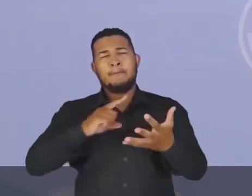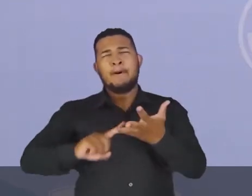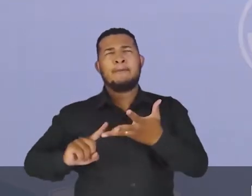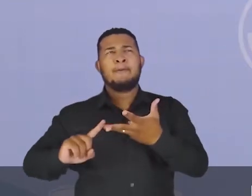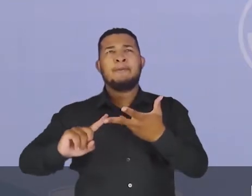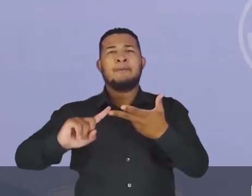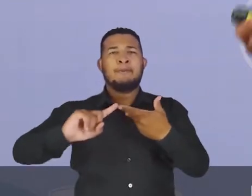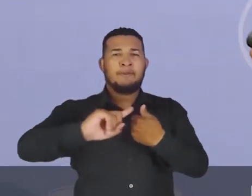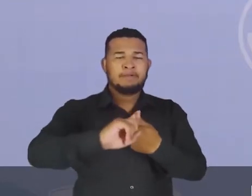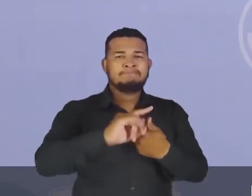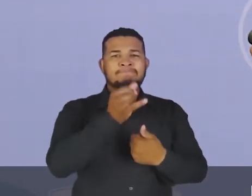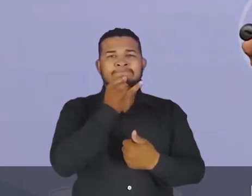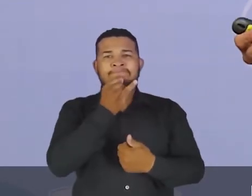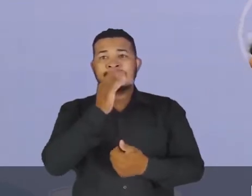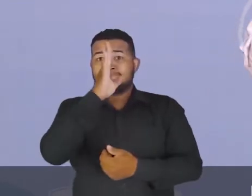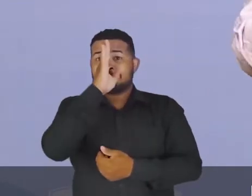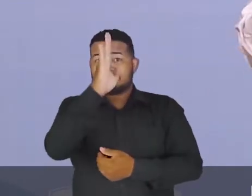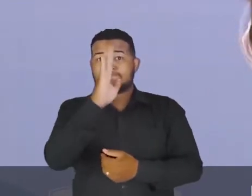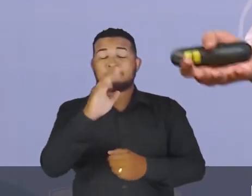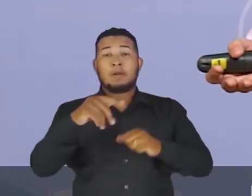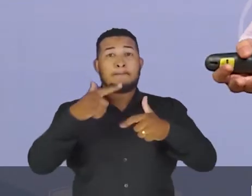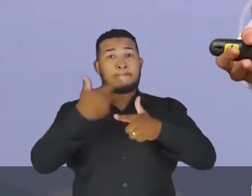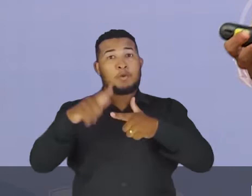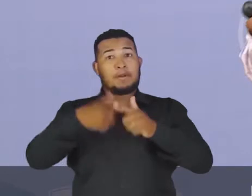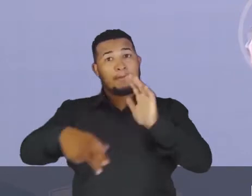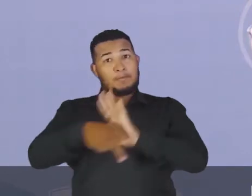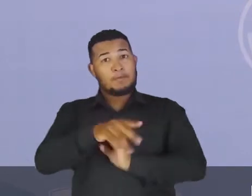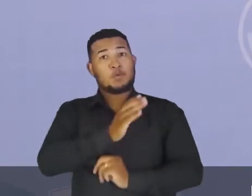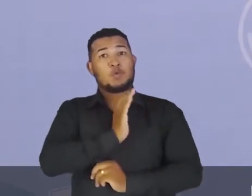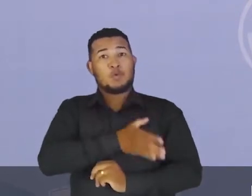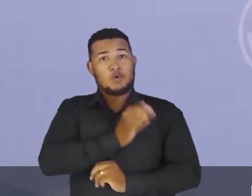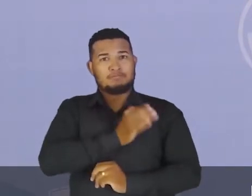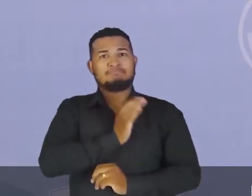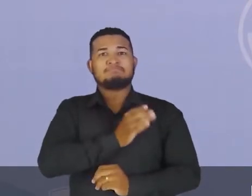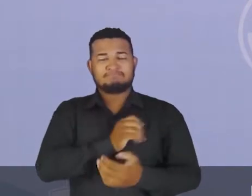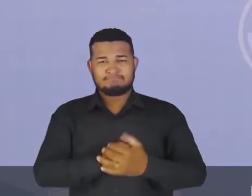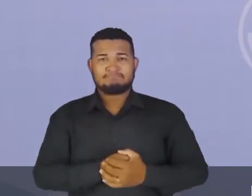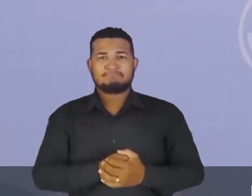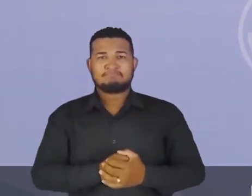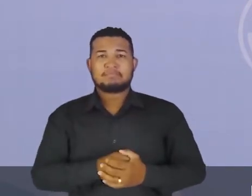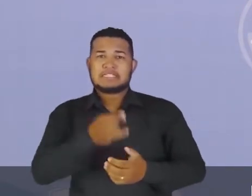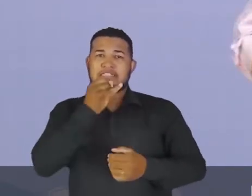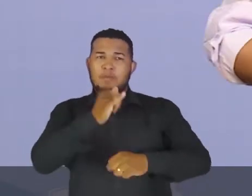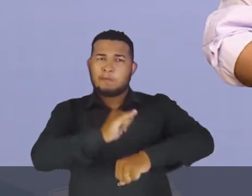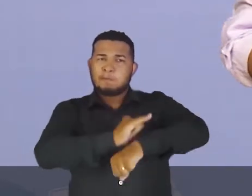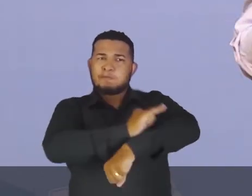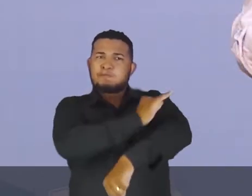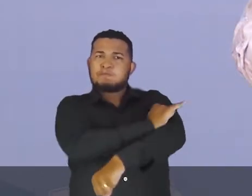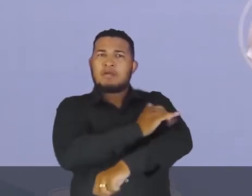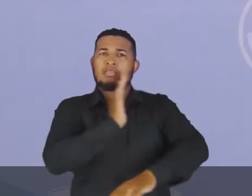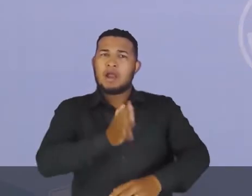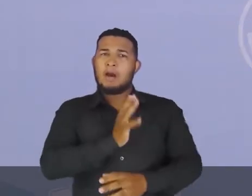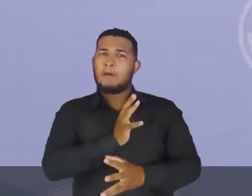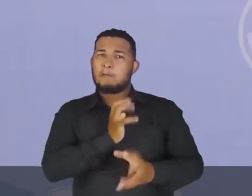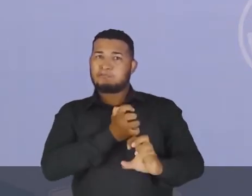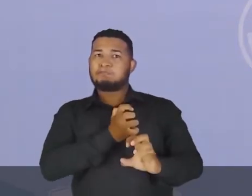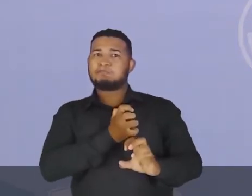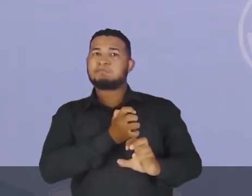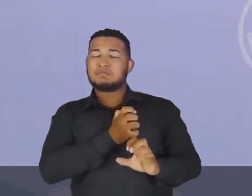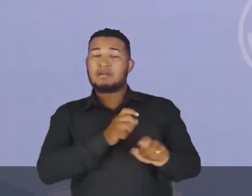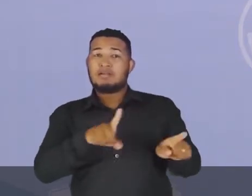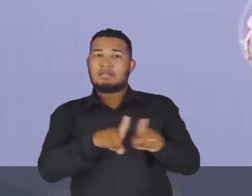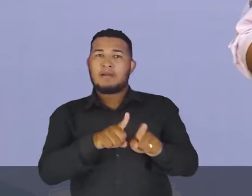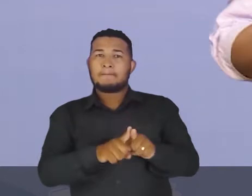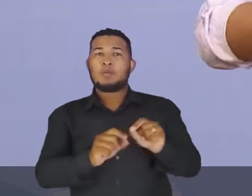vários, principalmente os problemas cardiovasculares, a obesidade pode levar ao infarto, ao